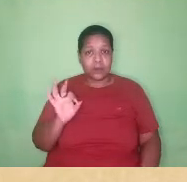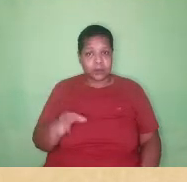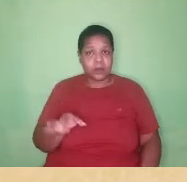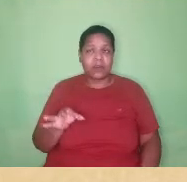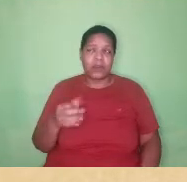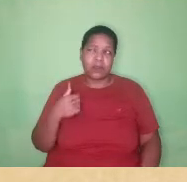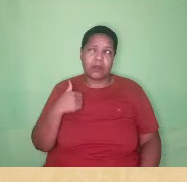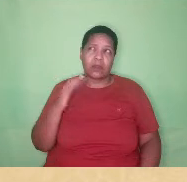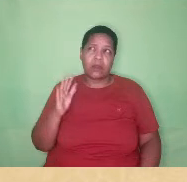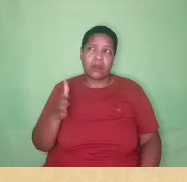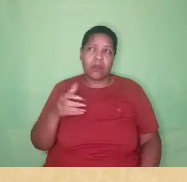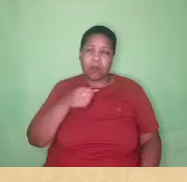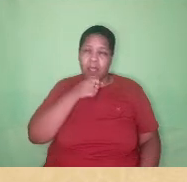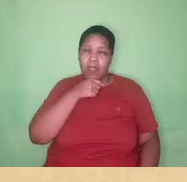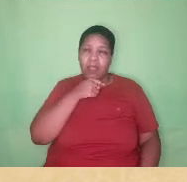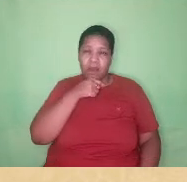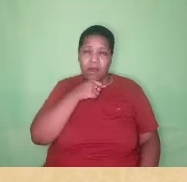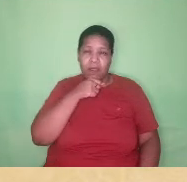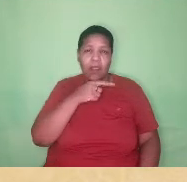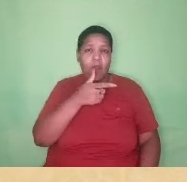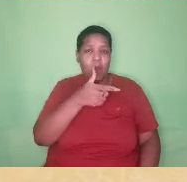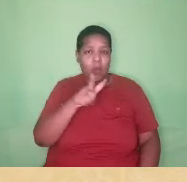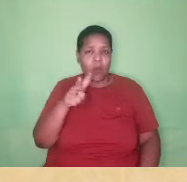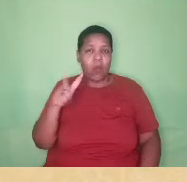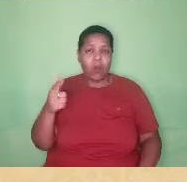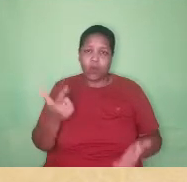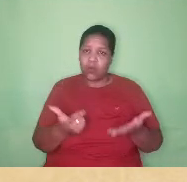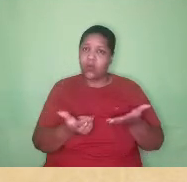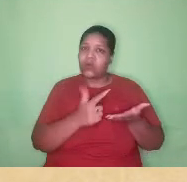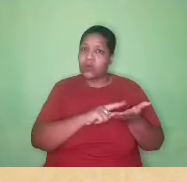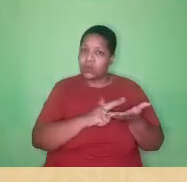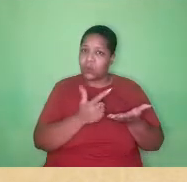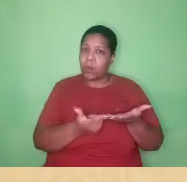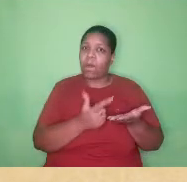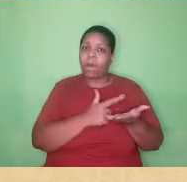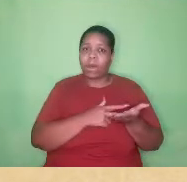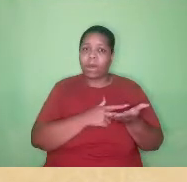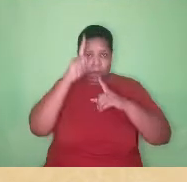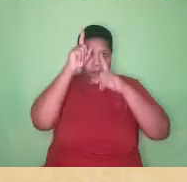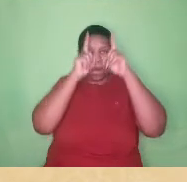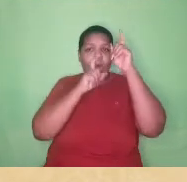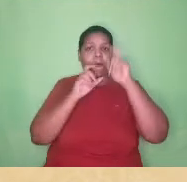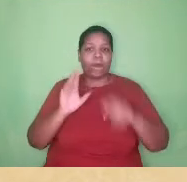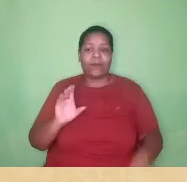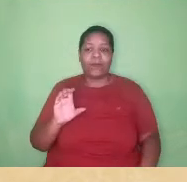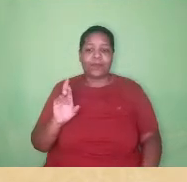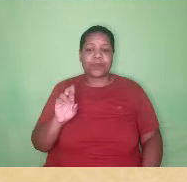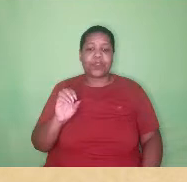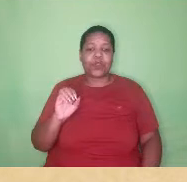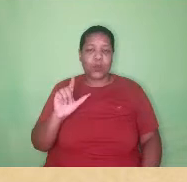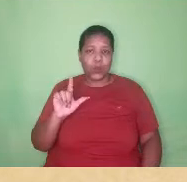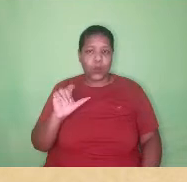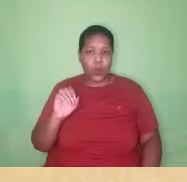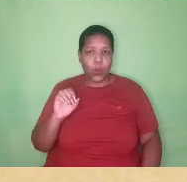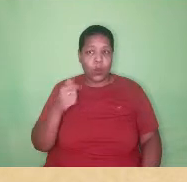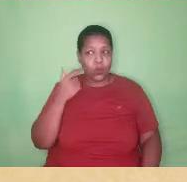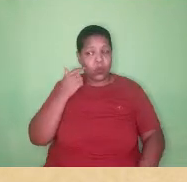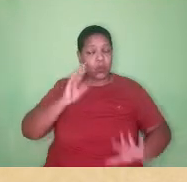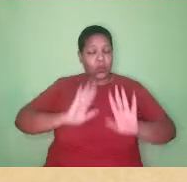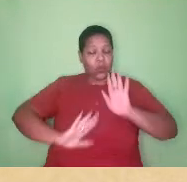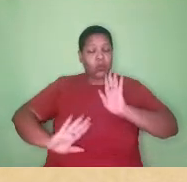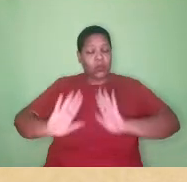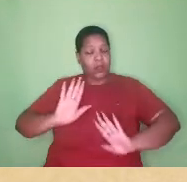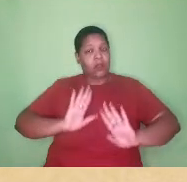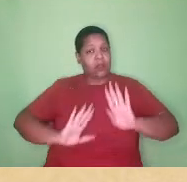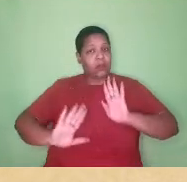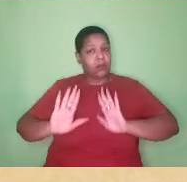mais velho, tenho vários livros em que eu uso a expressão crioulo, agora eu estou muito mais cuidadoso. Eu não